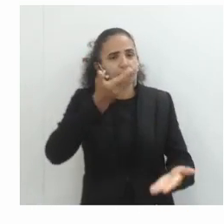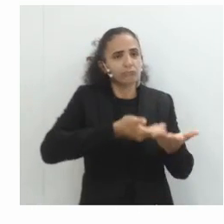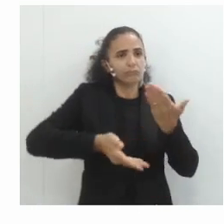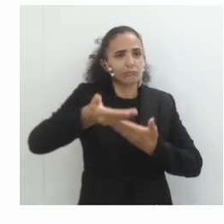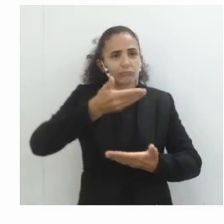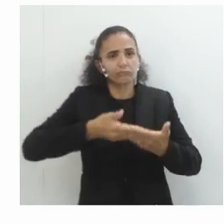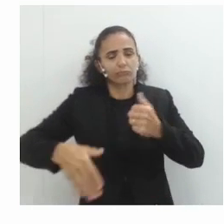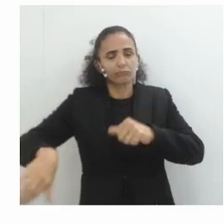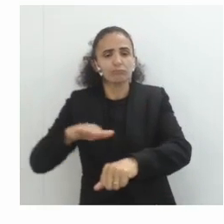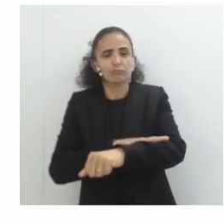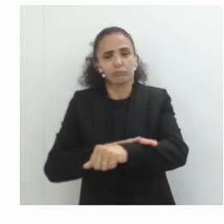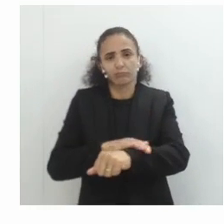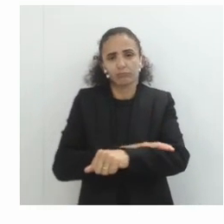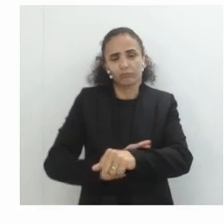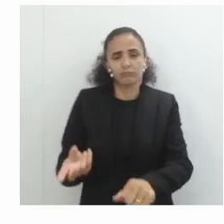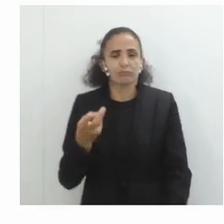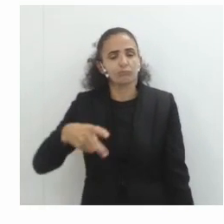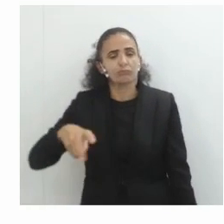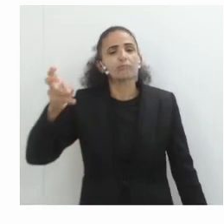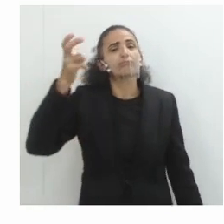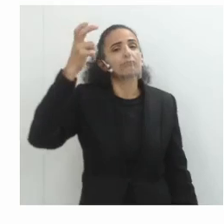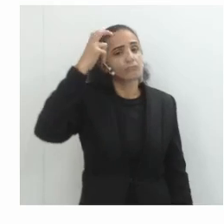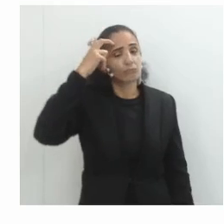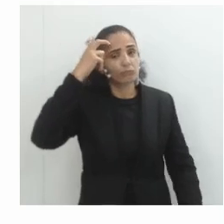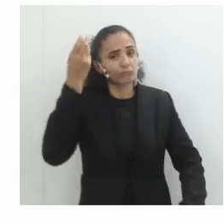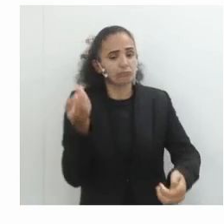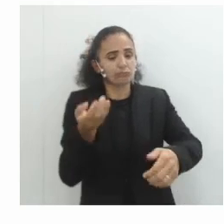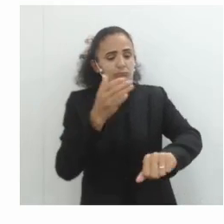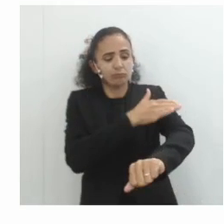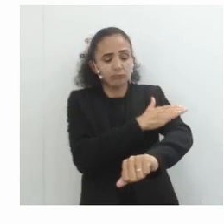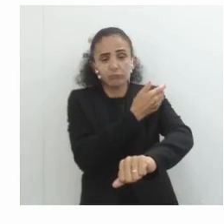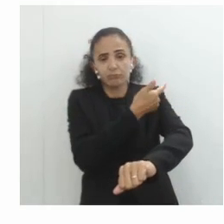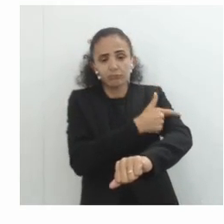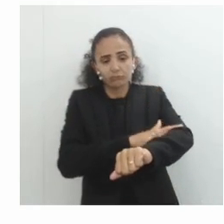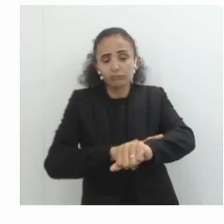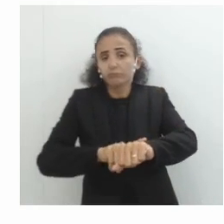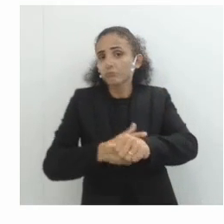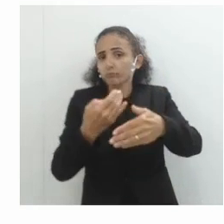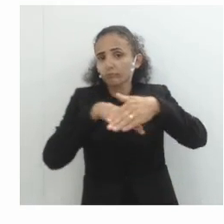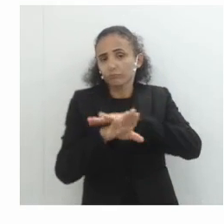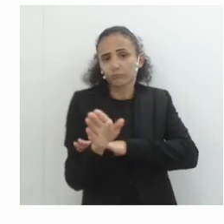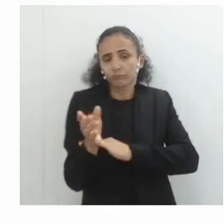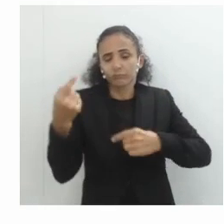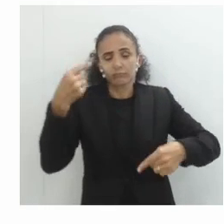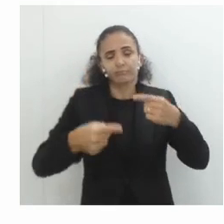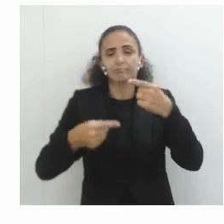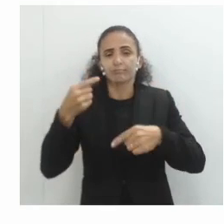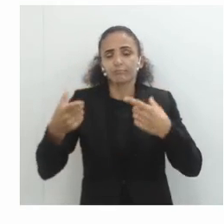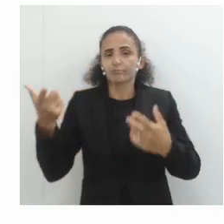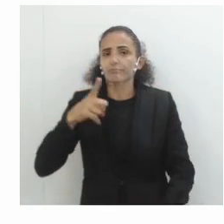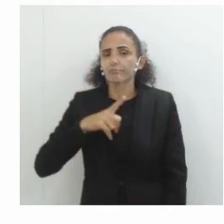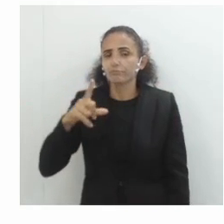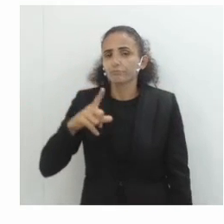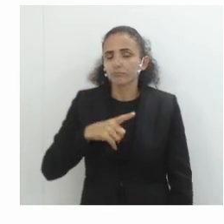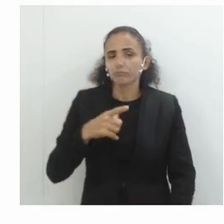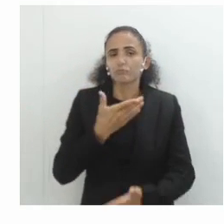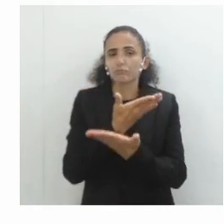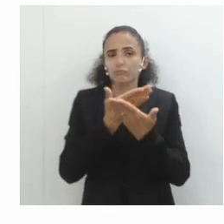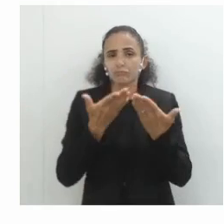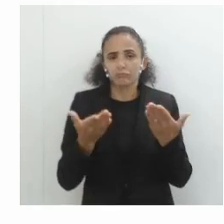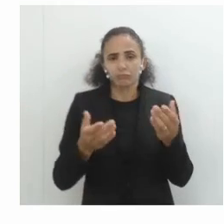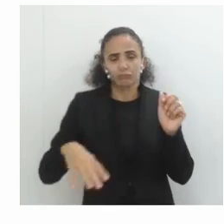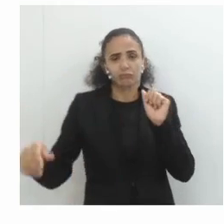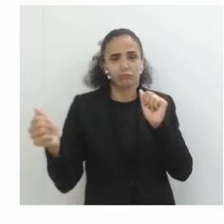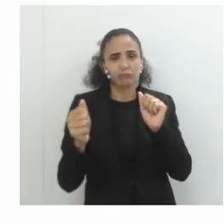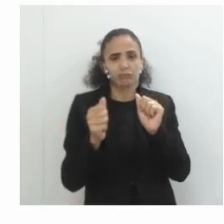questões étnicas, as questões culturais, os costumes, as questões políticas. E tentam, né,